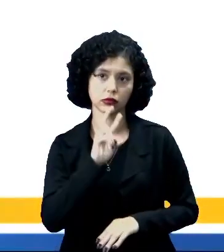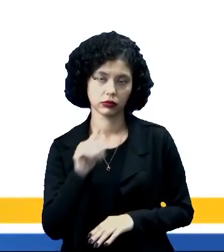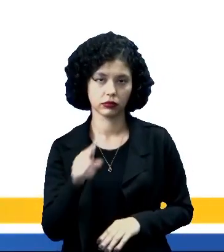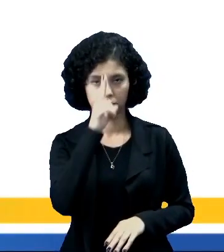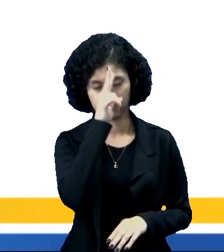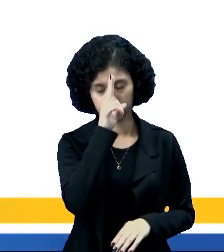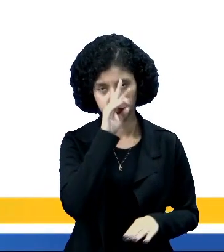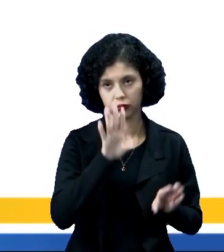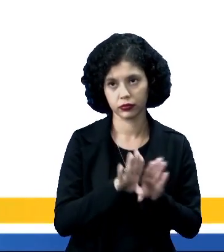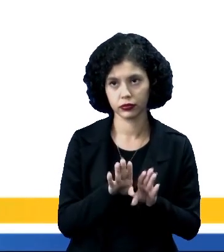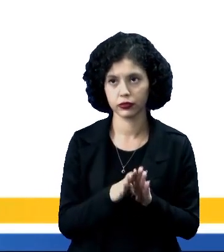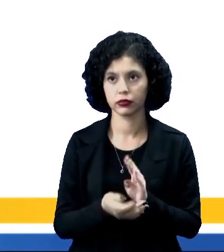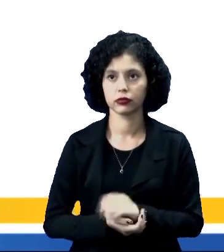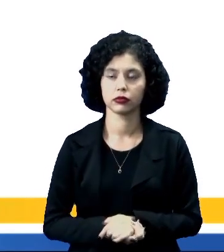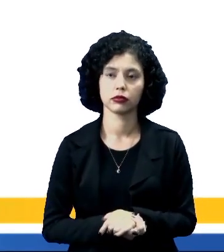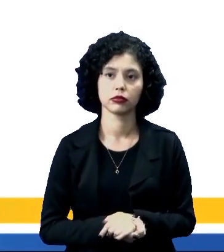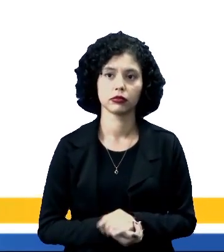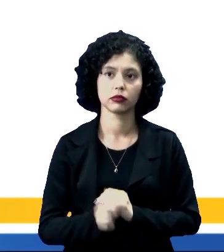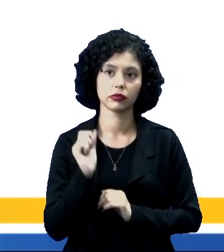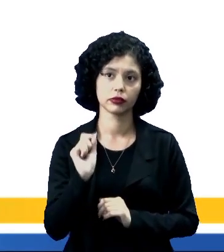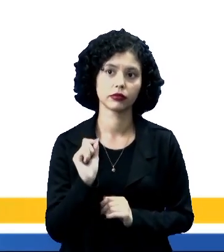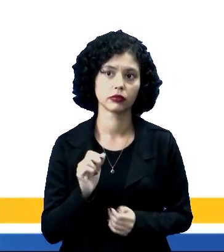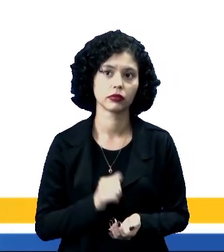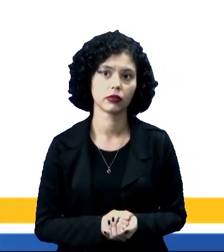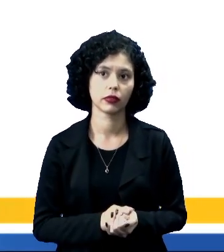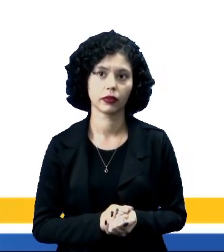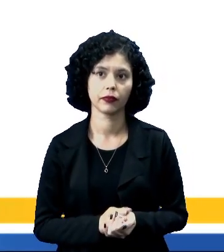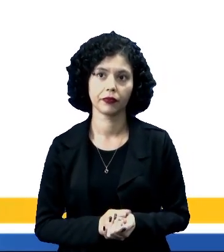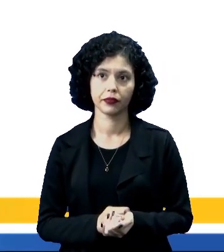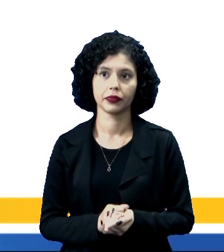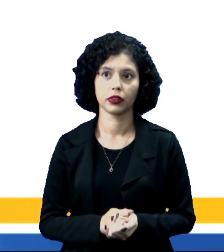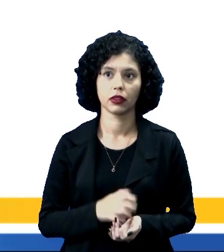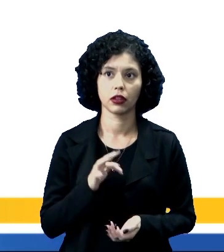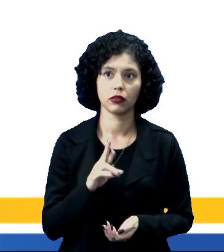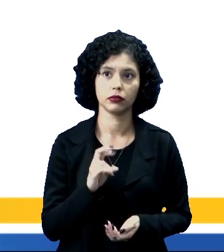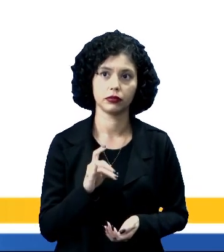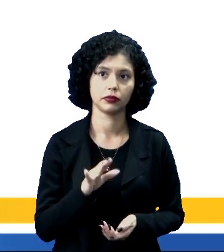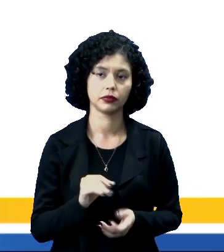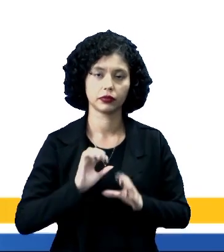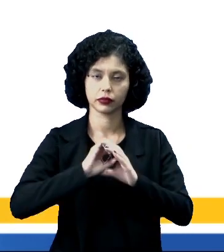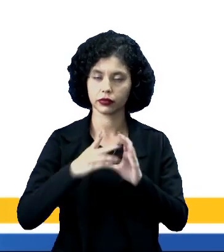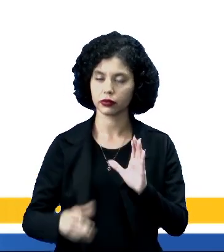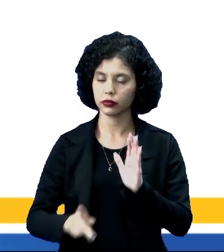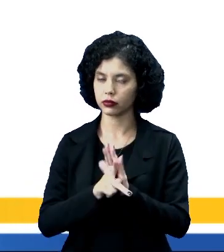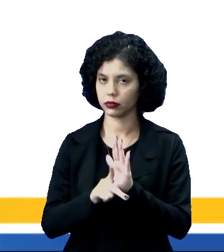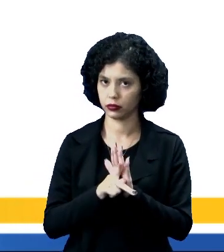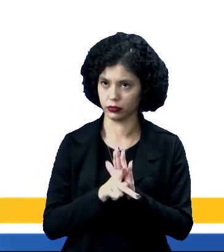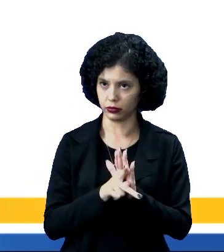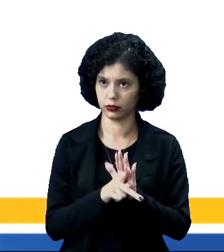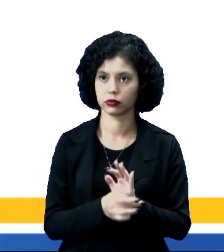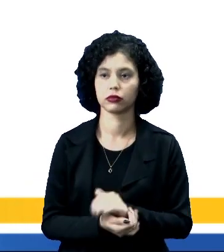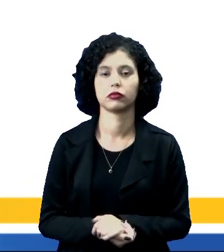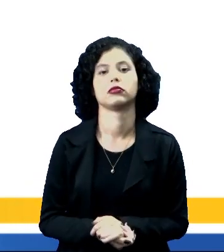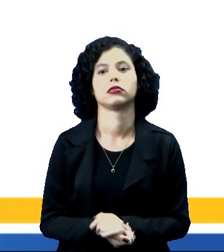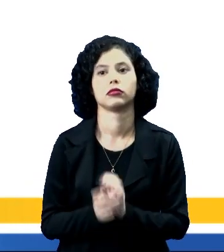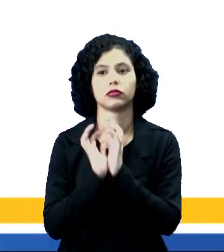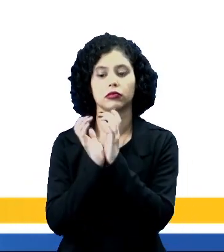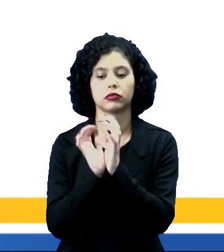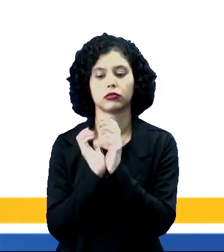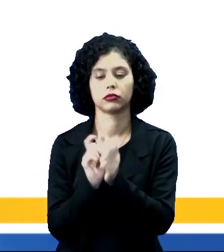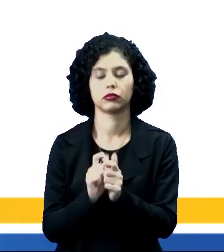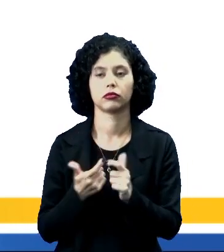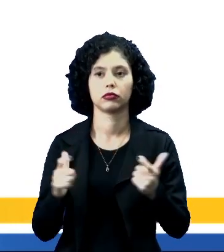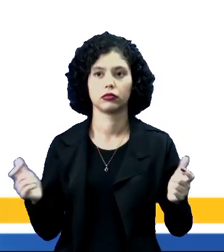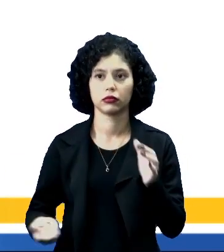vale a gente trazer também que a fase folicular ela é caracterizada por o cérebro